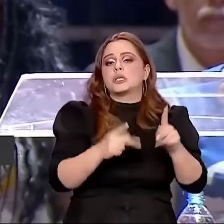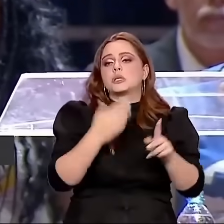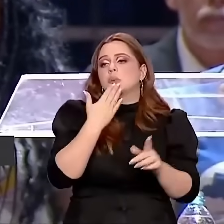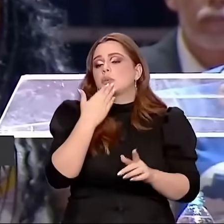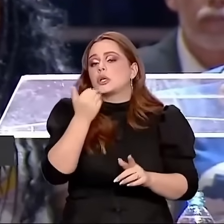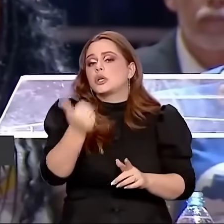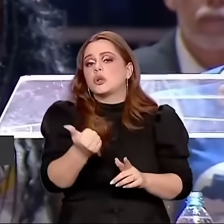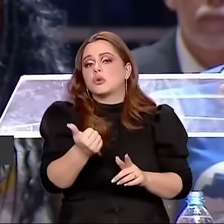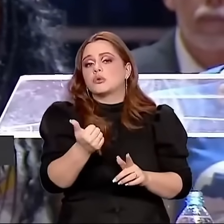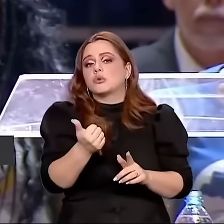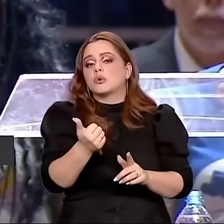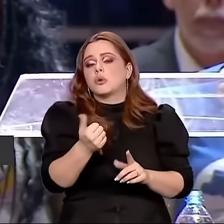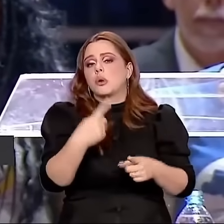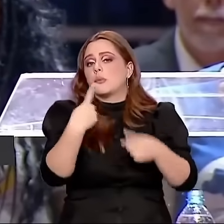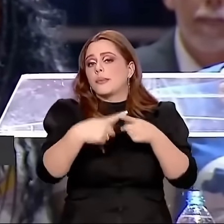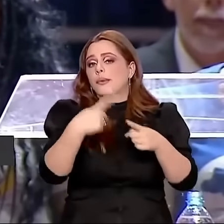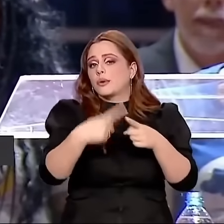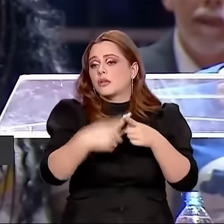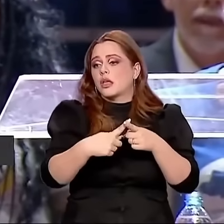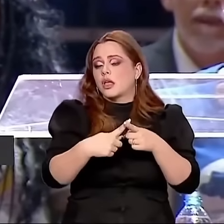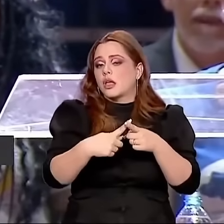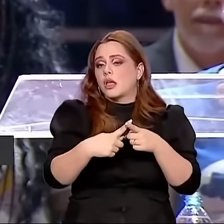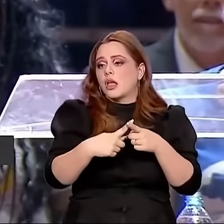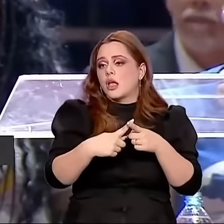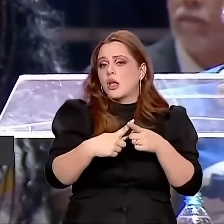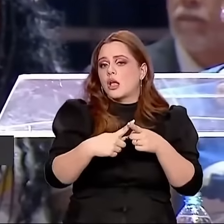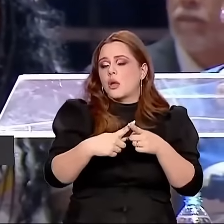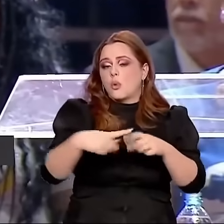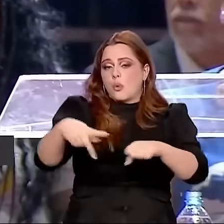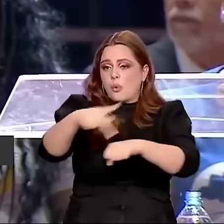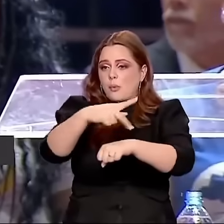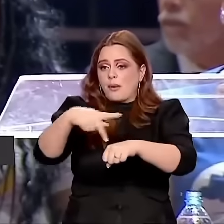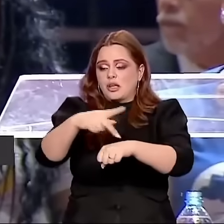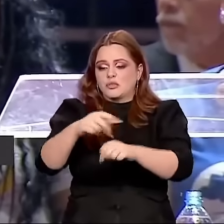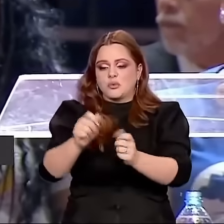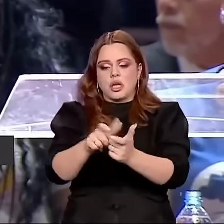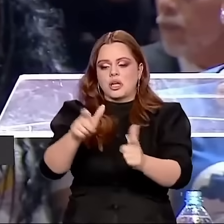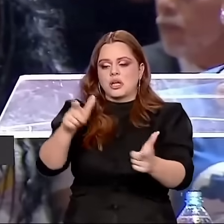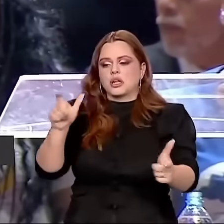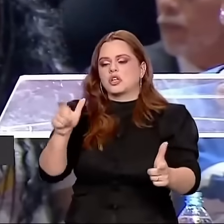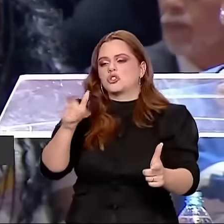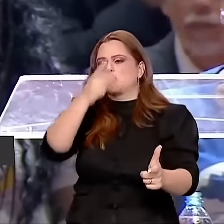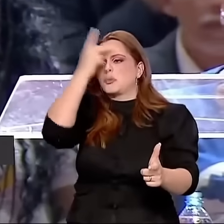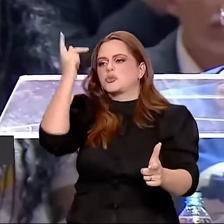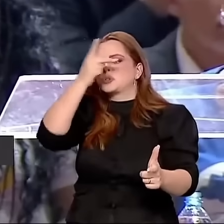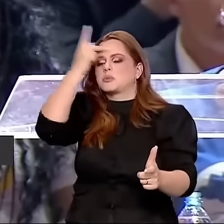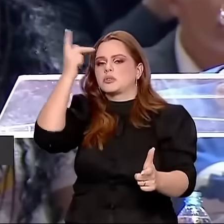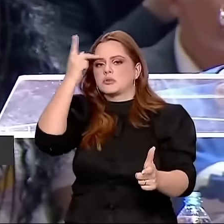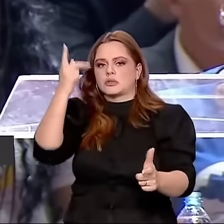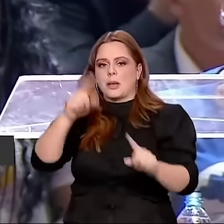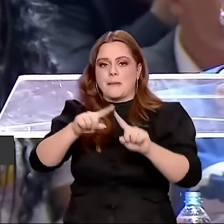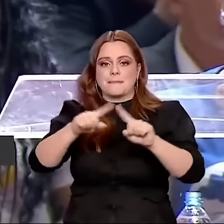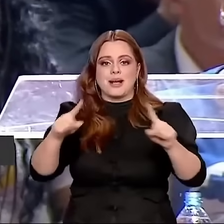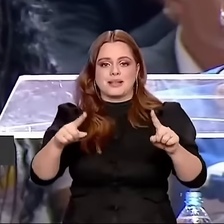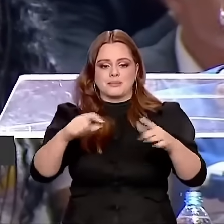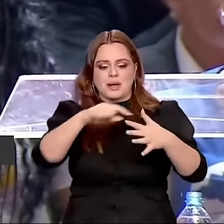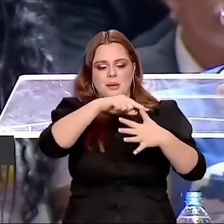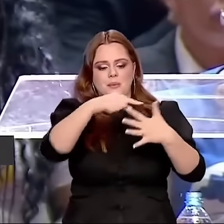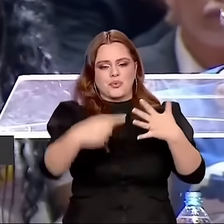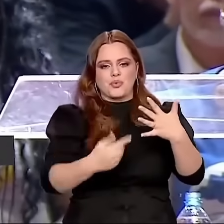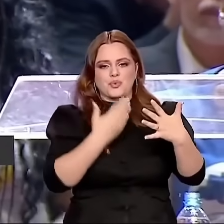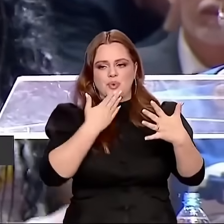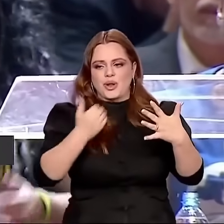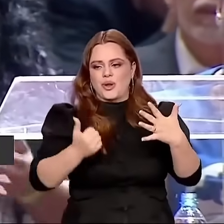cidadania. Porque uma nação não é grande pela quantidade de gente, uma nação é grande pela qualidade da